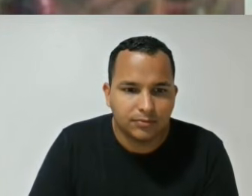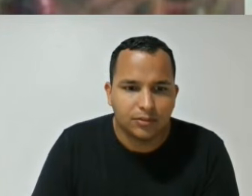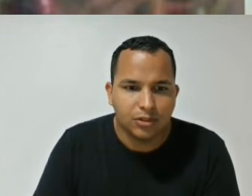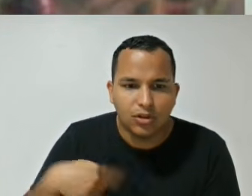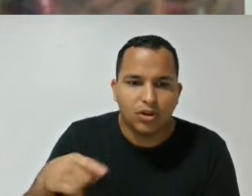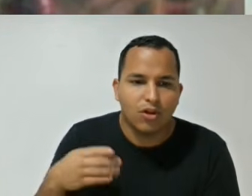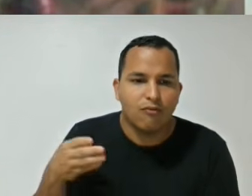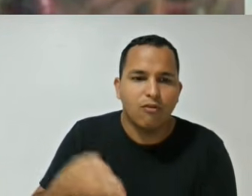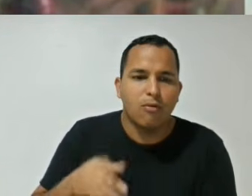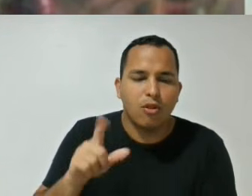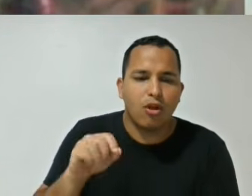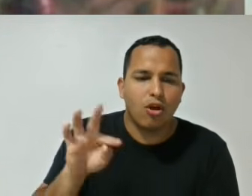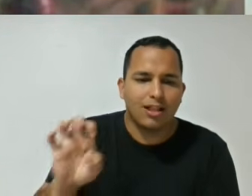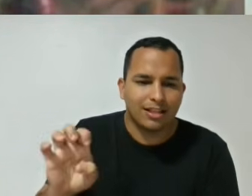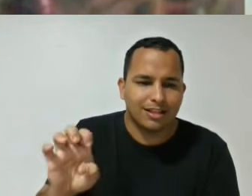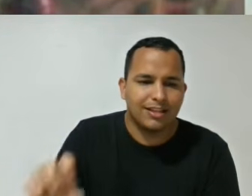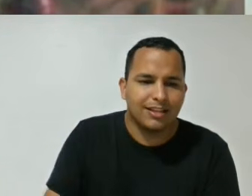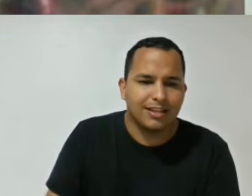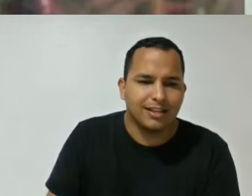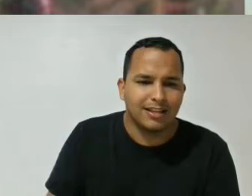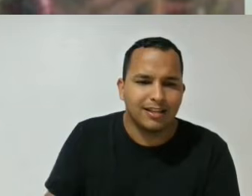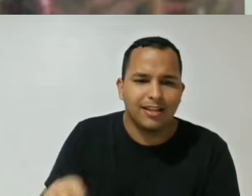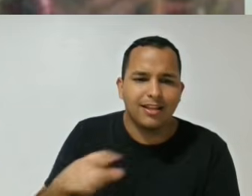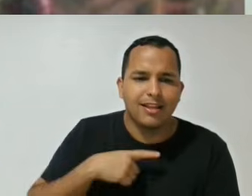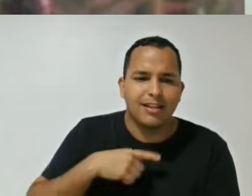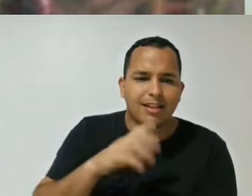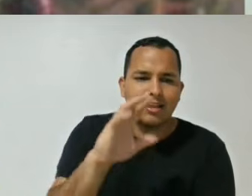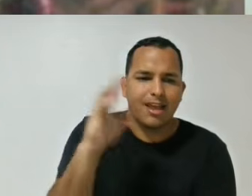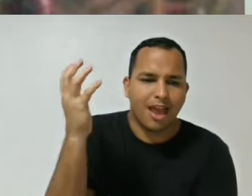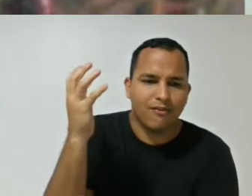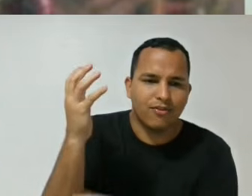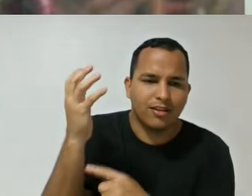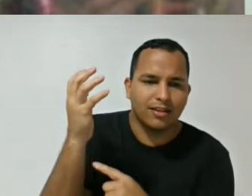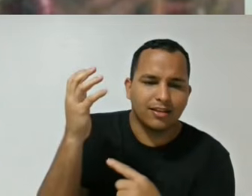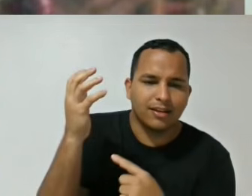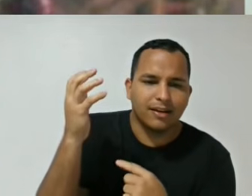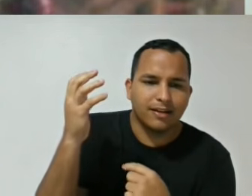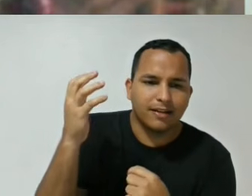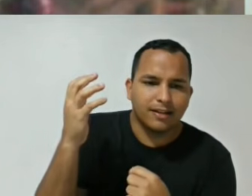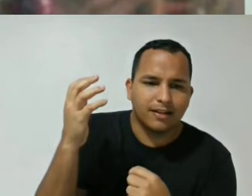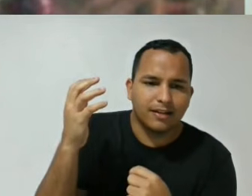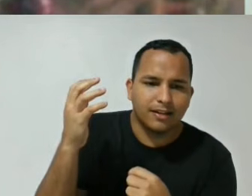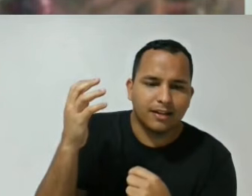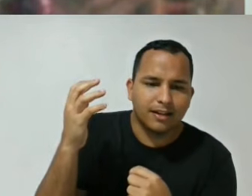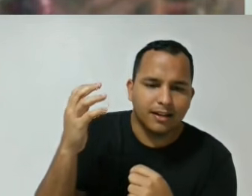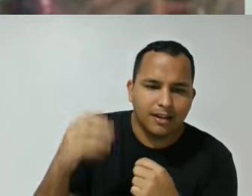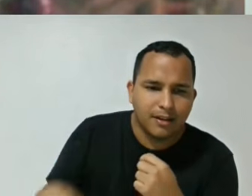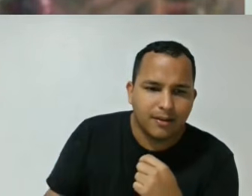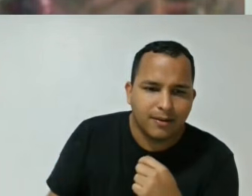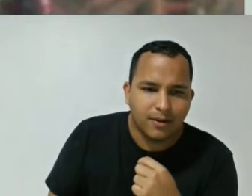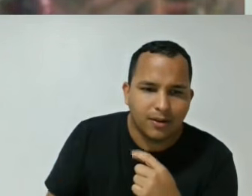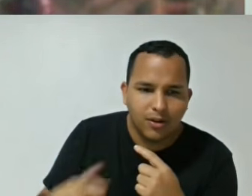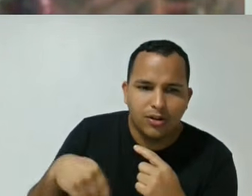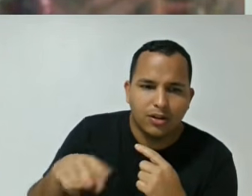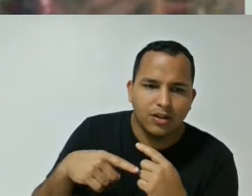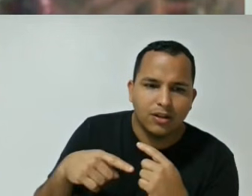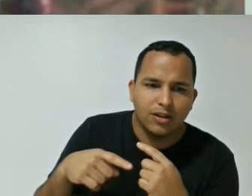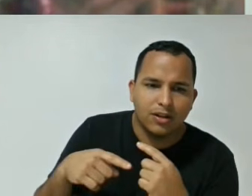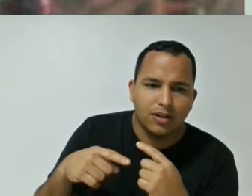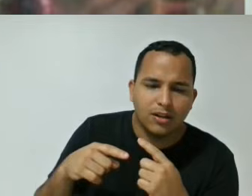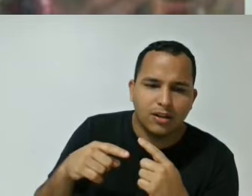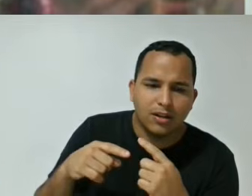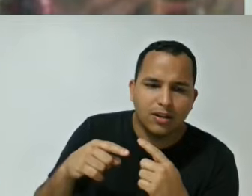lote, e tinha uma árvore lá, uhum. assim, a inclinação dela, nós colocamos vela, fizemos